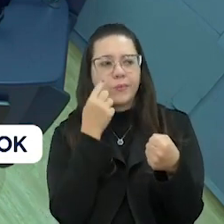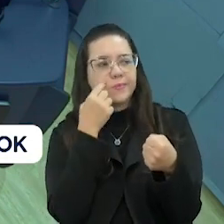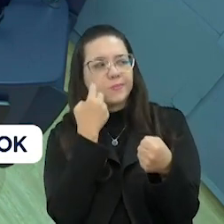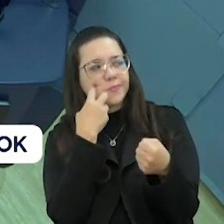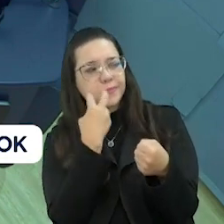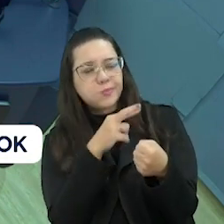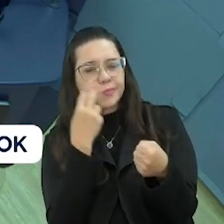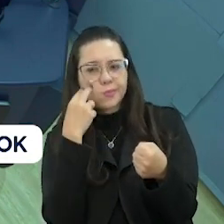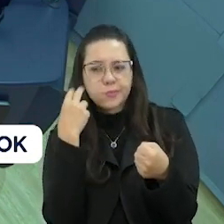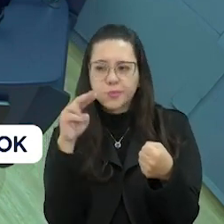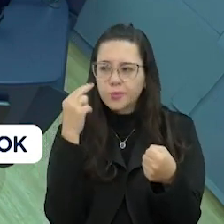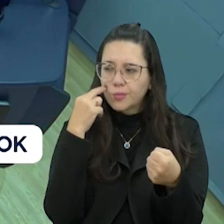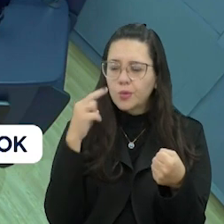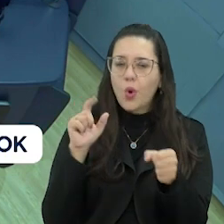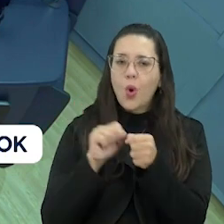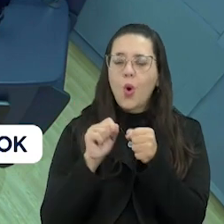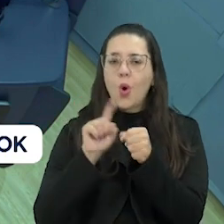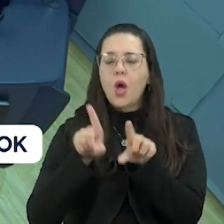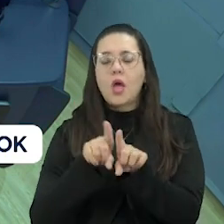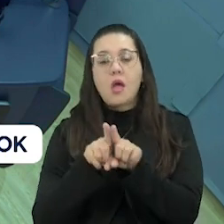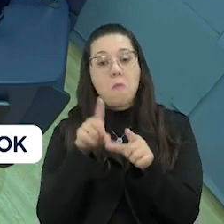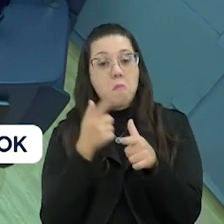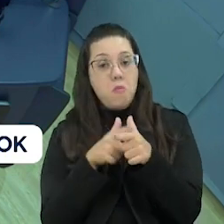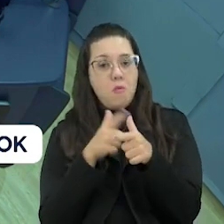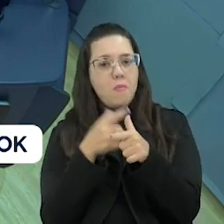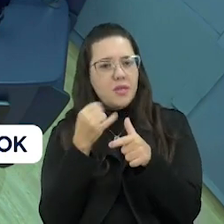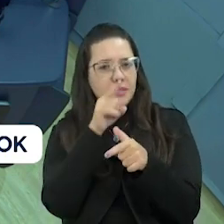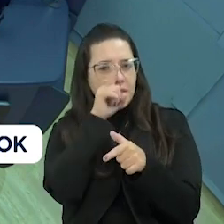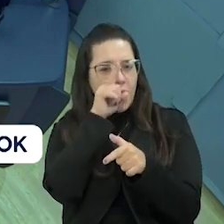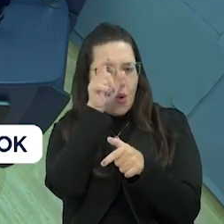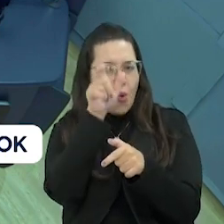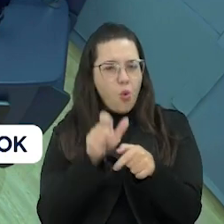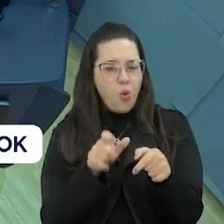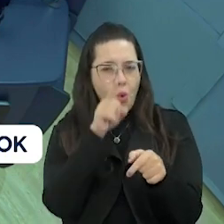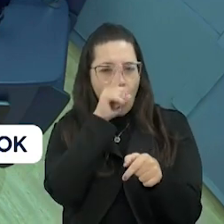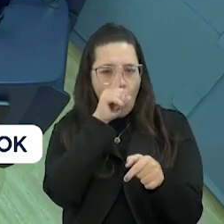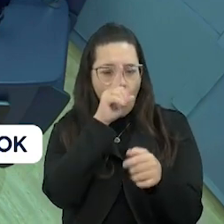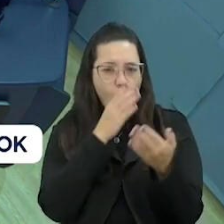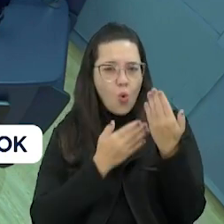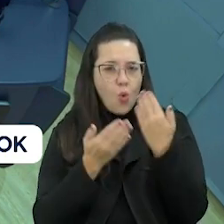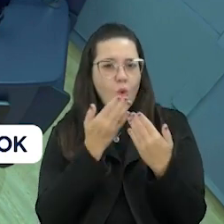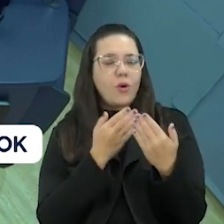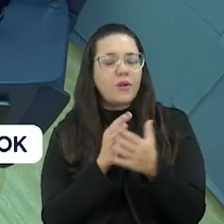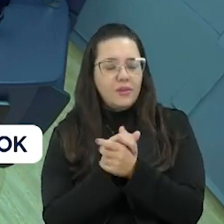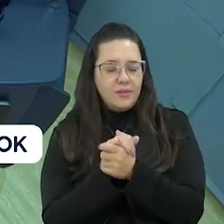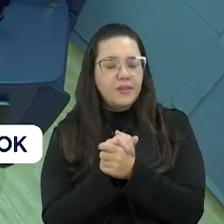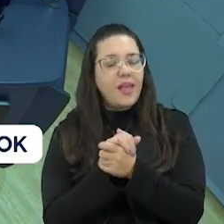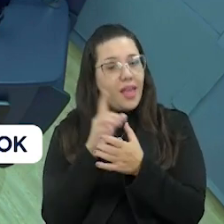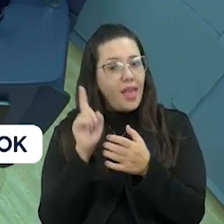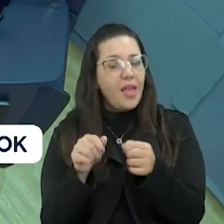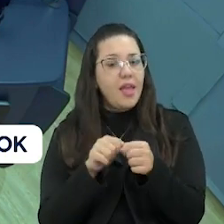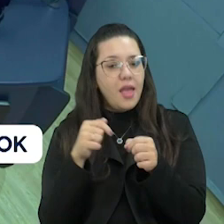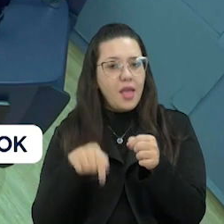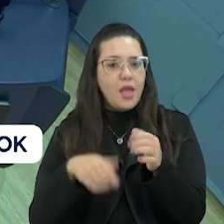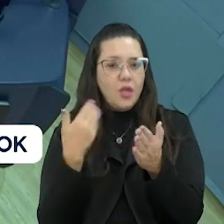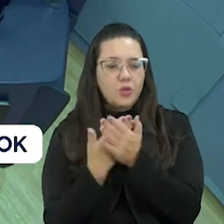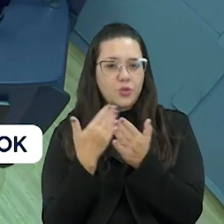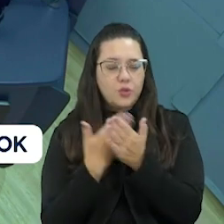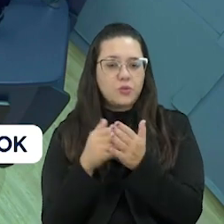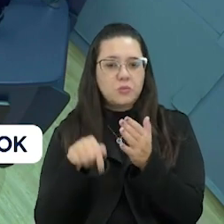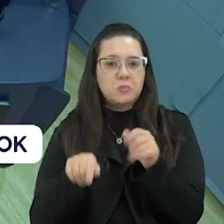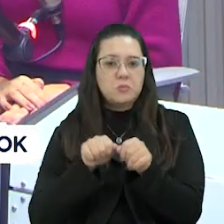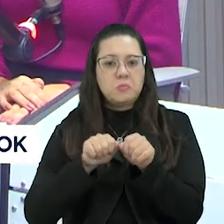né, e age diante de possíveis denúncias e casos suspeitos? Sim, a área escolar é uma prioridade nossa aqui, né, do